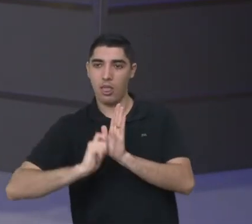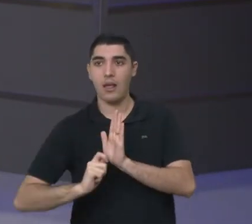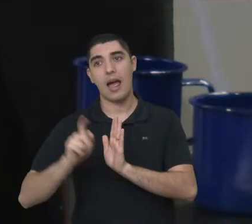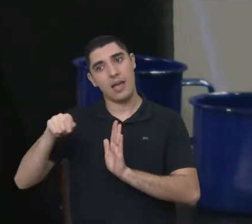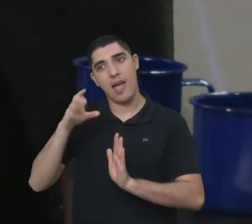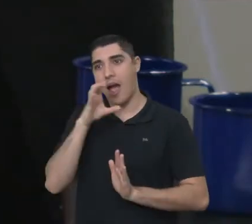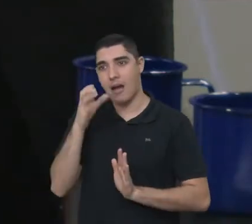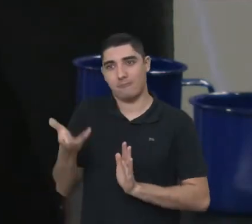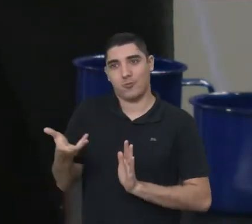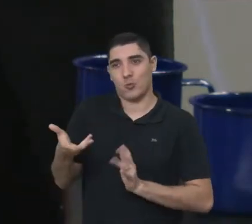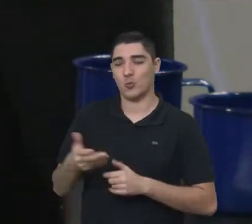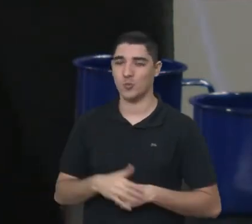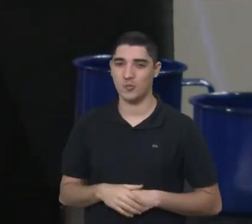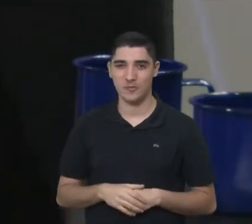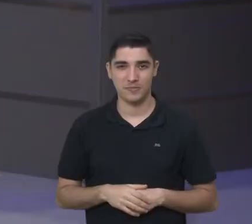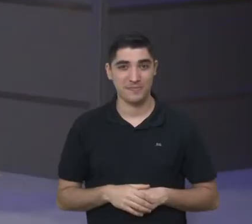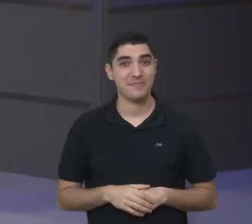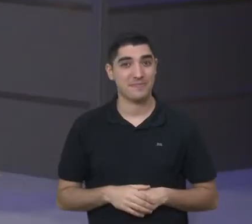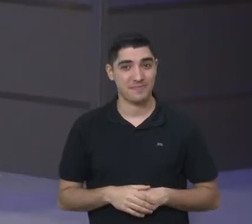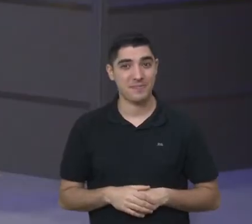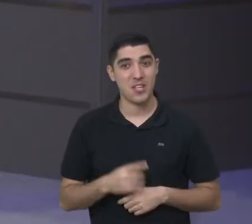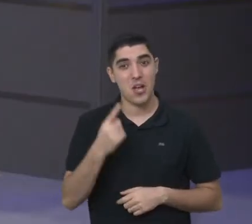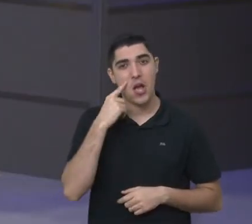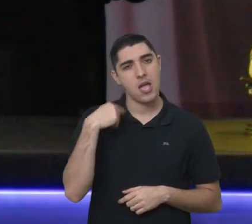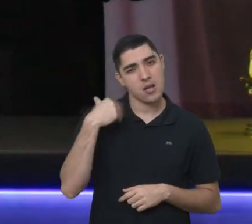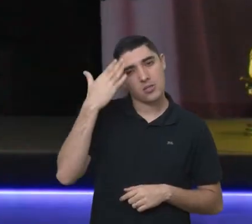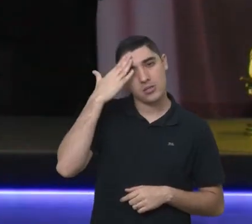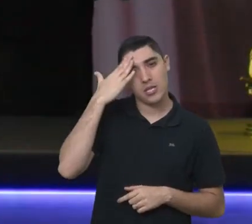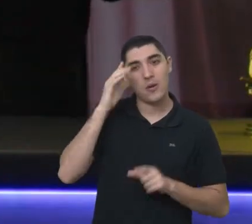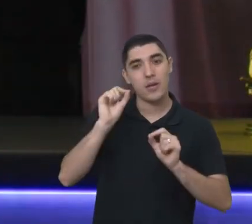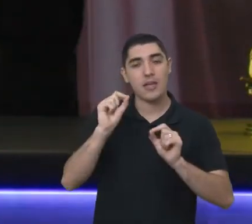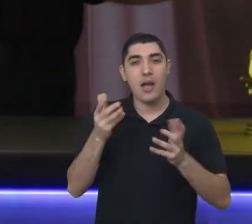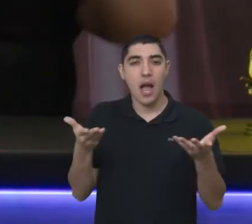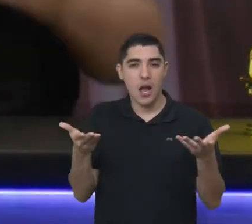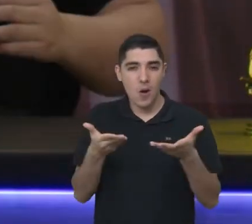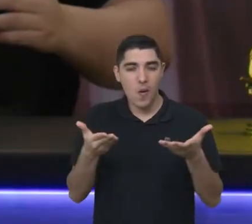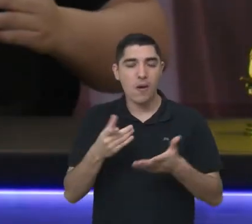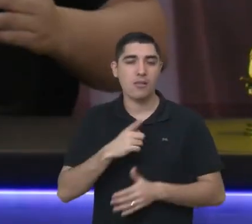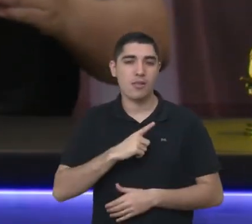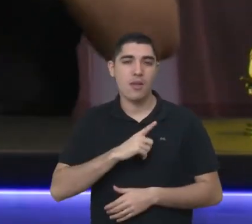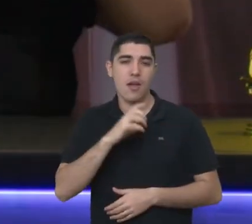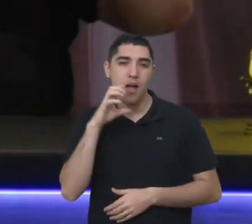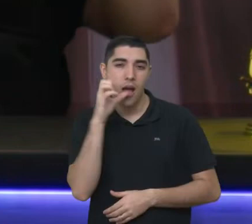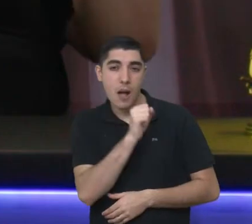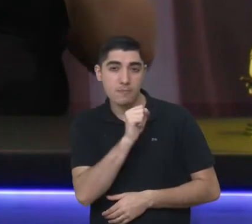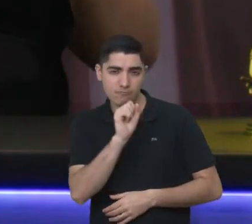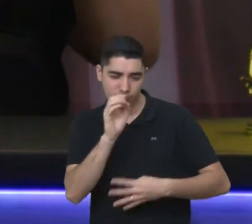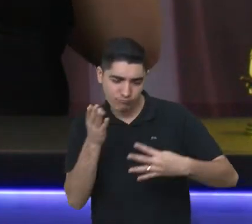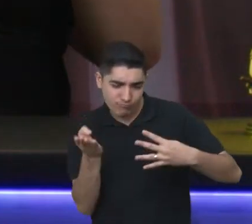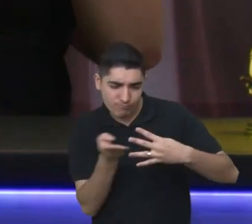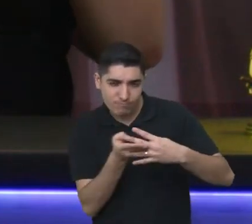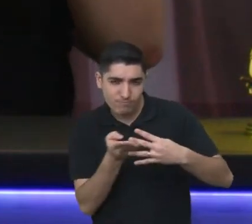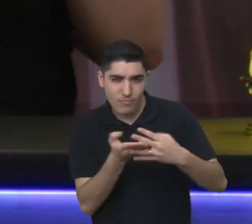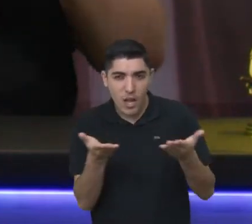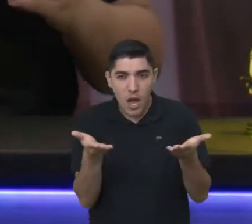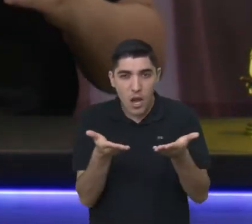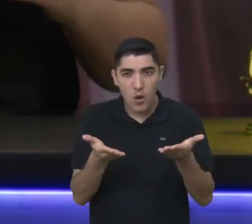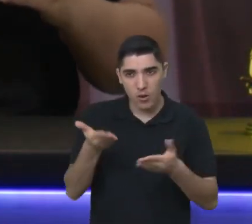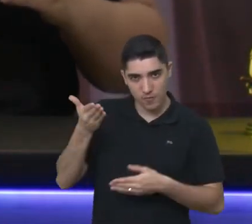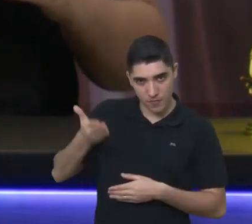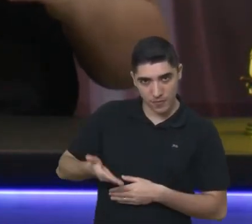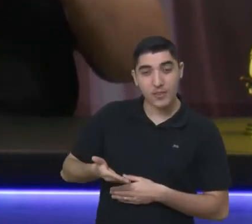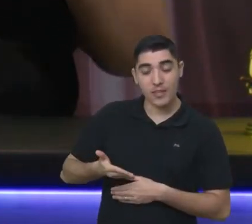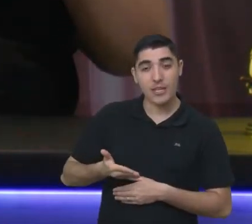era bem rapidão. É isso aí. Gente, eu sei que está passando rápido. Eu vou para um rápido intervalo agora